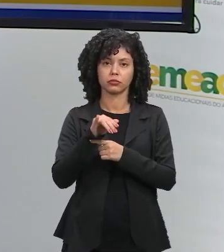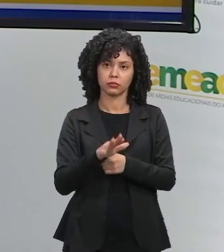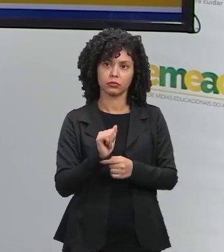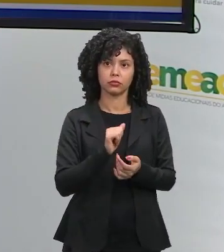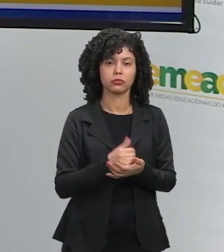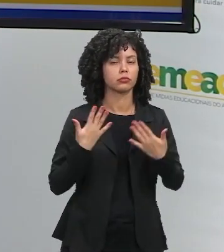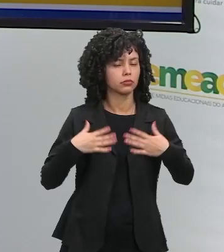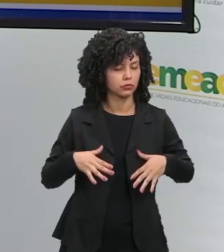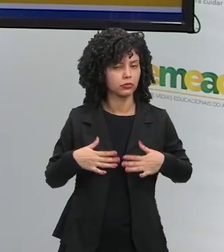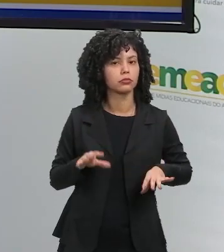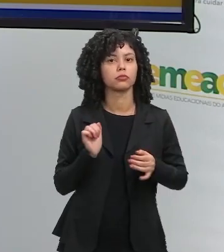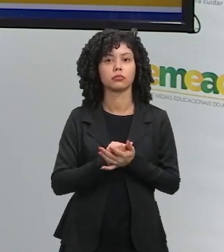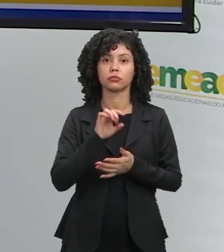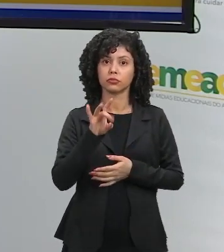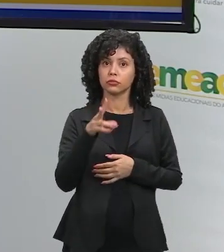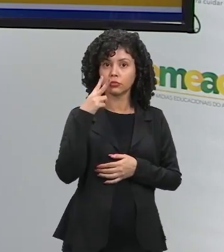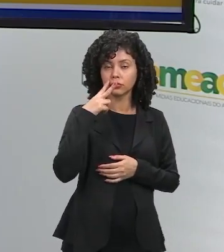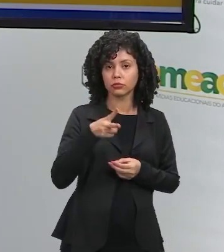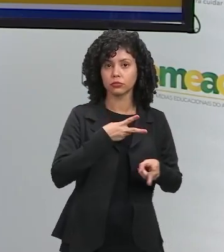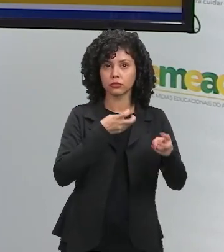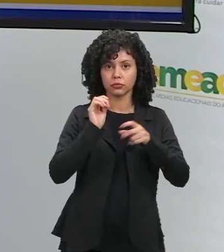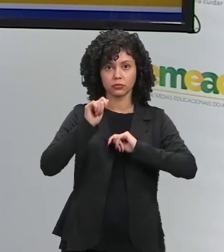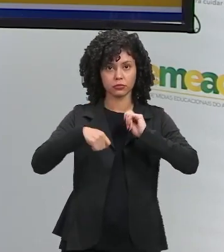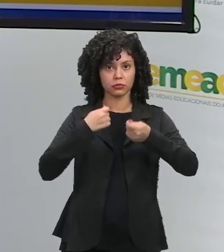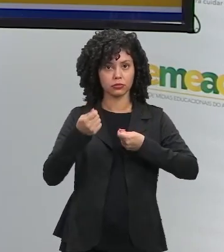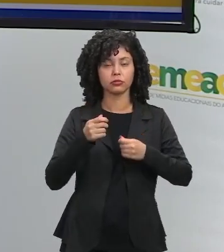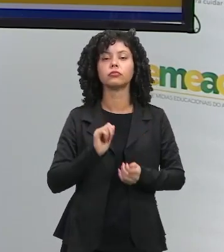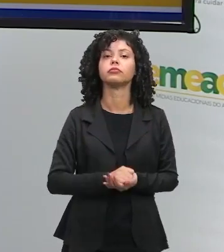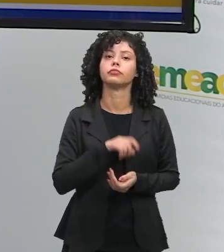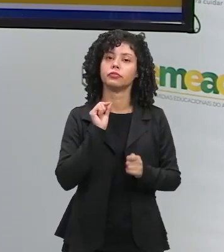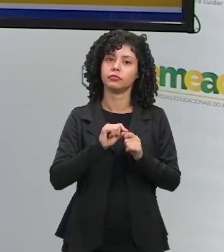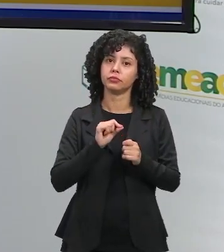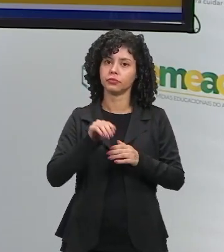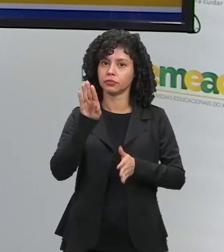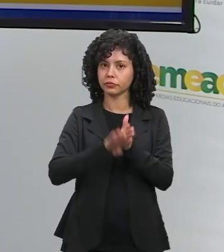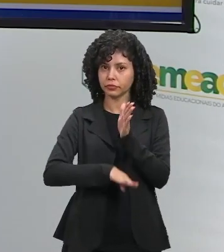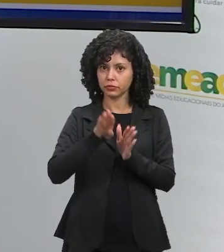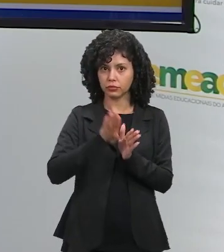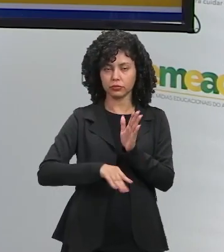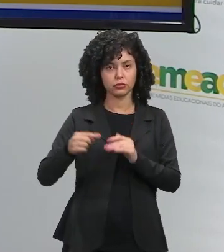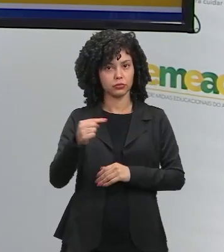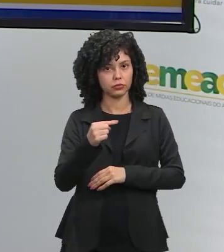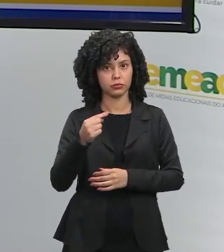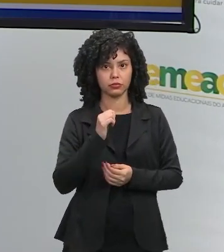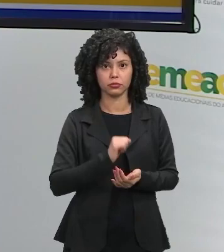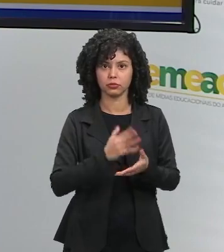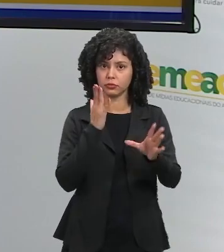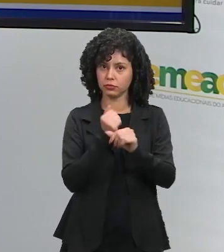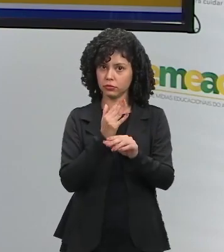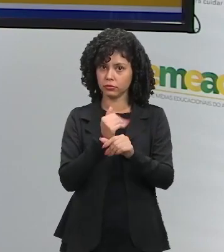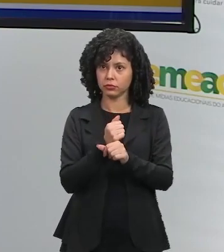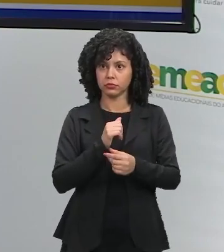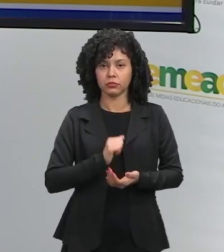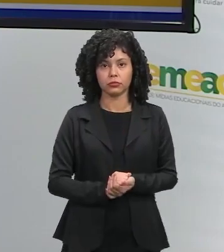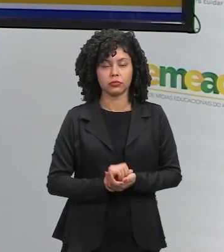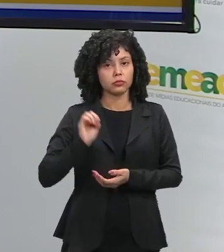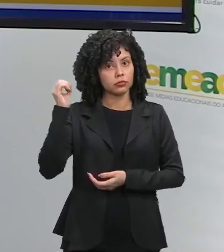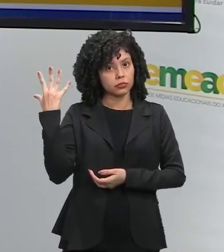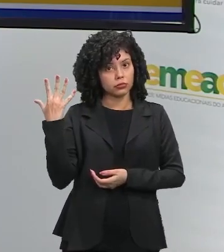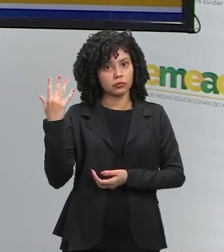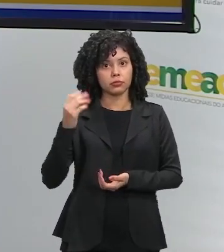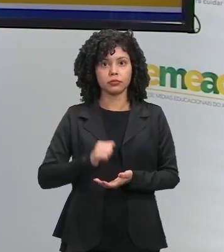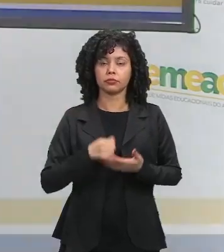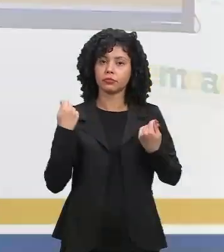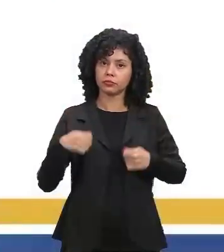fica tranquilo. É só você observar o jogo de sinal e fazer a subtração ou a adição, caso seja